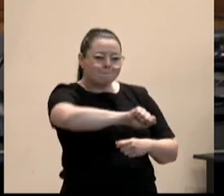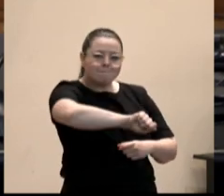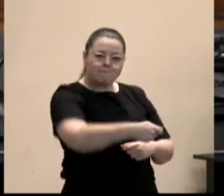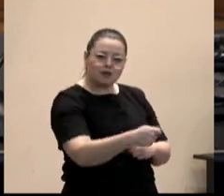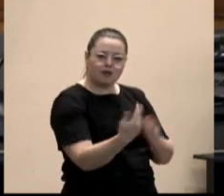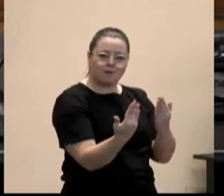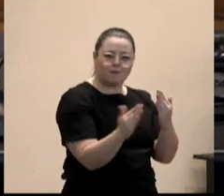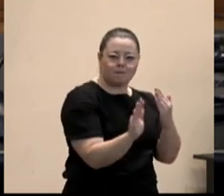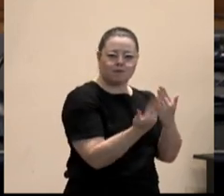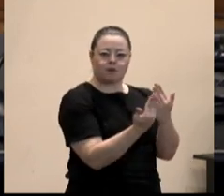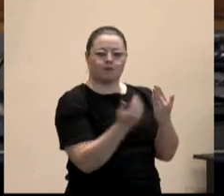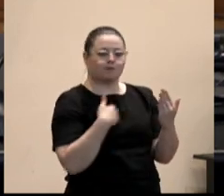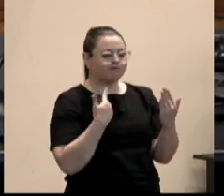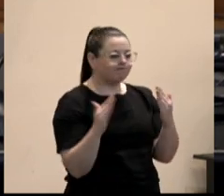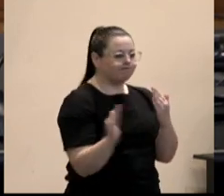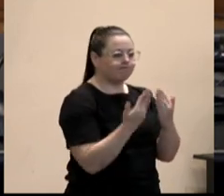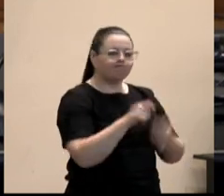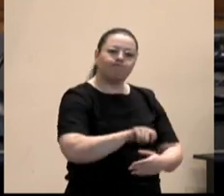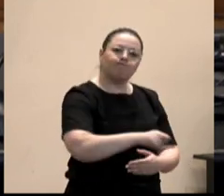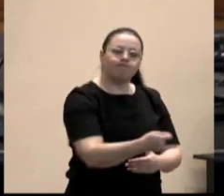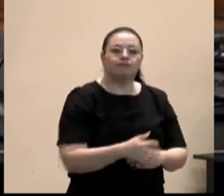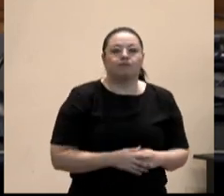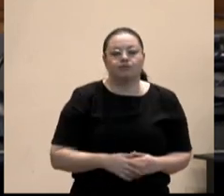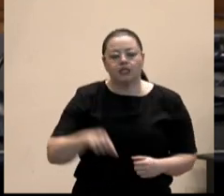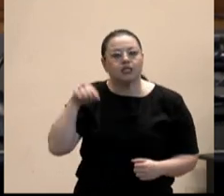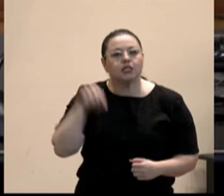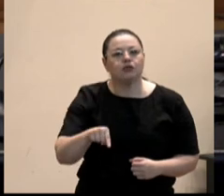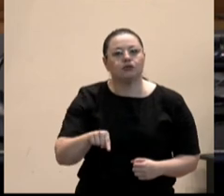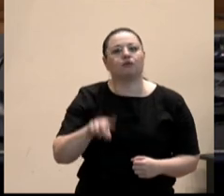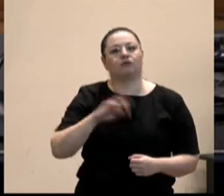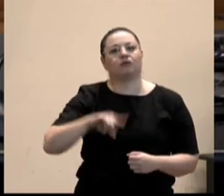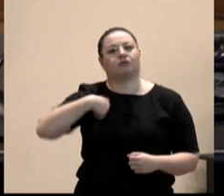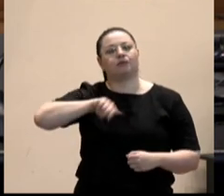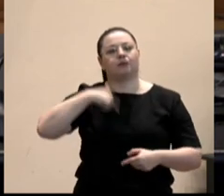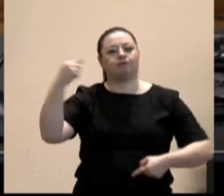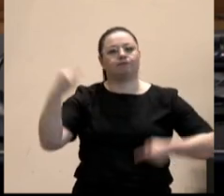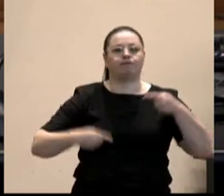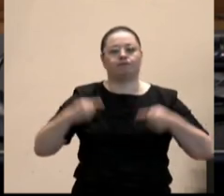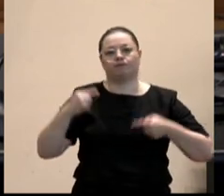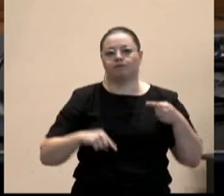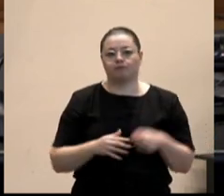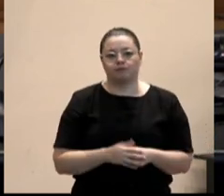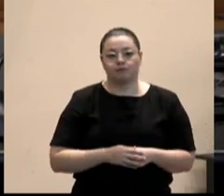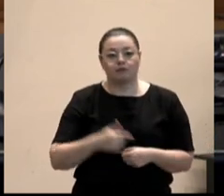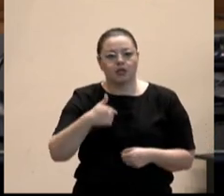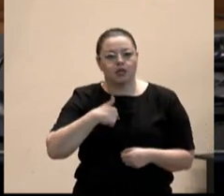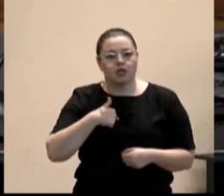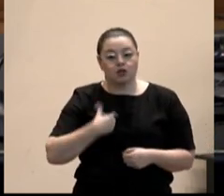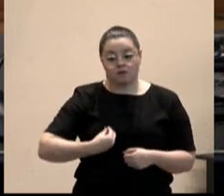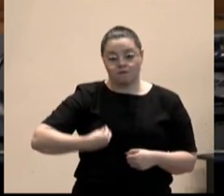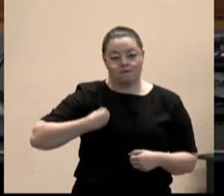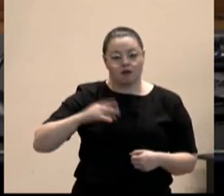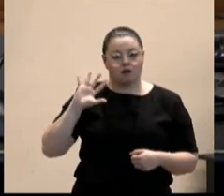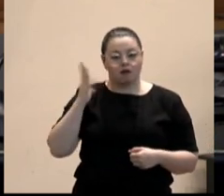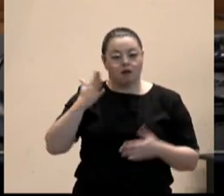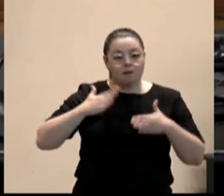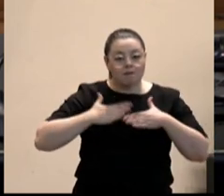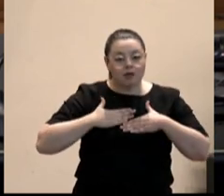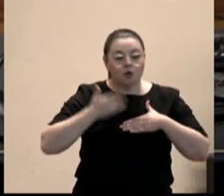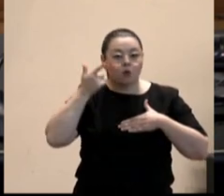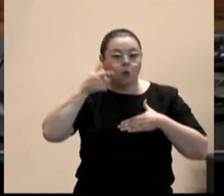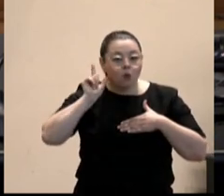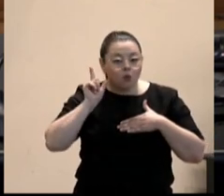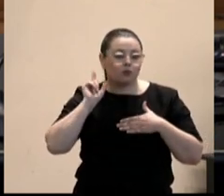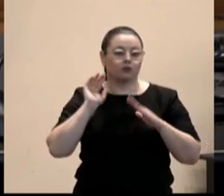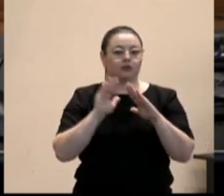eu disse, é o seguinte, isso aqui tem que ser discutido. O que eu vivi aqui ontem, nesta